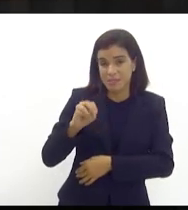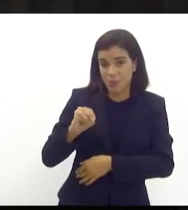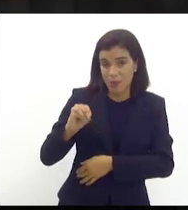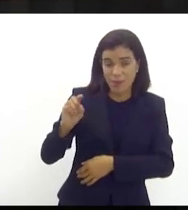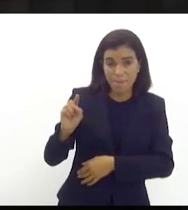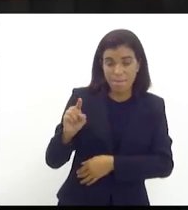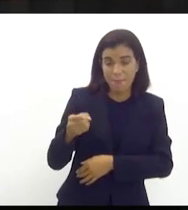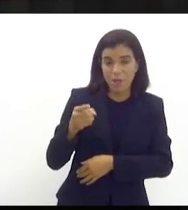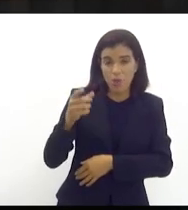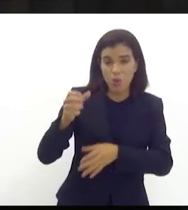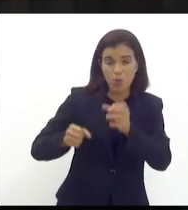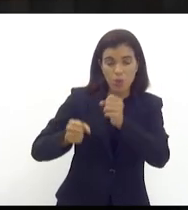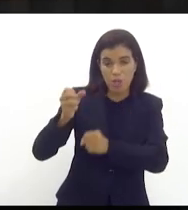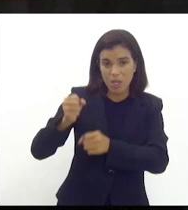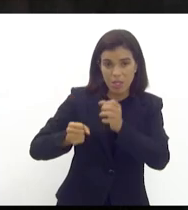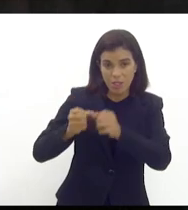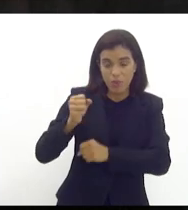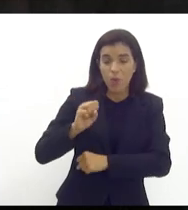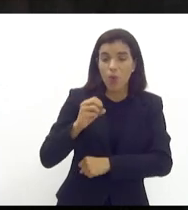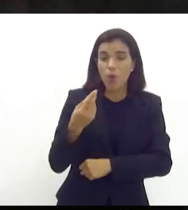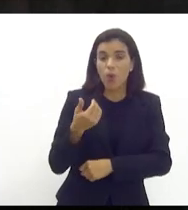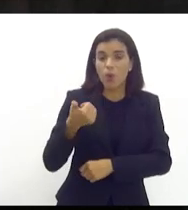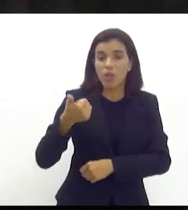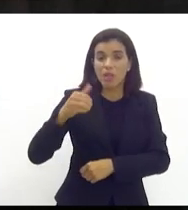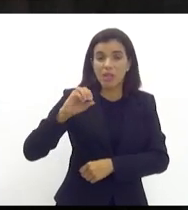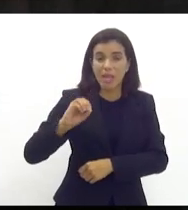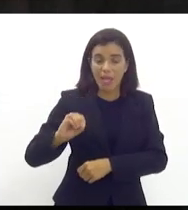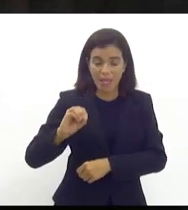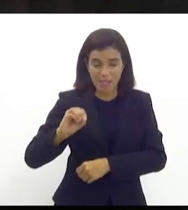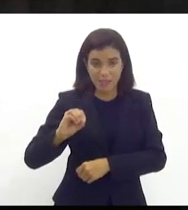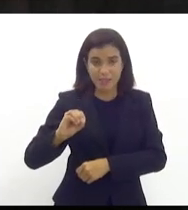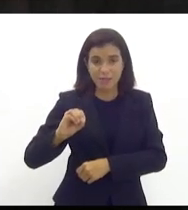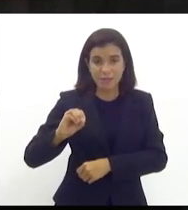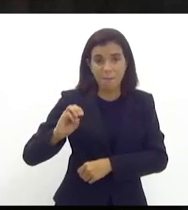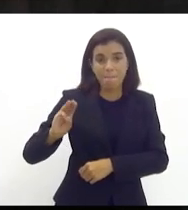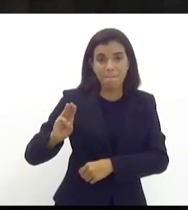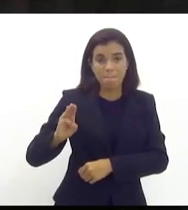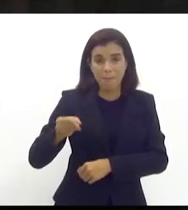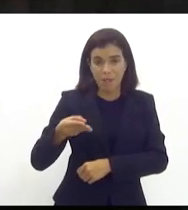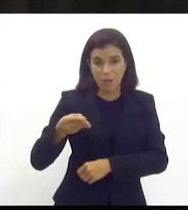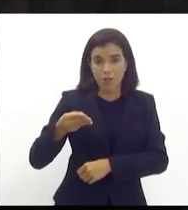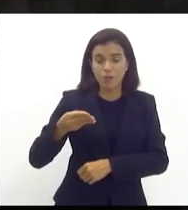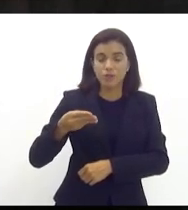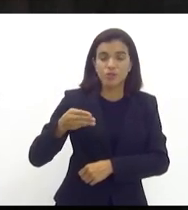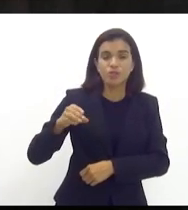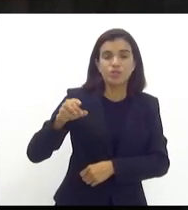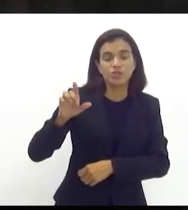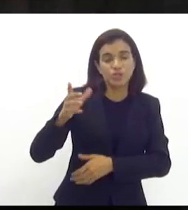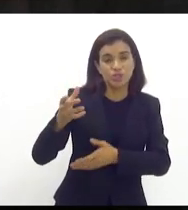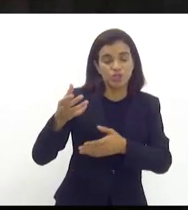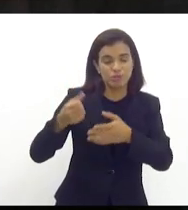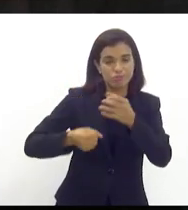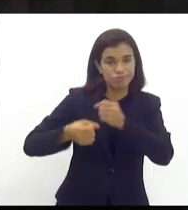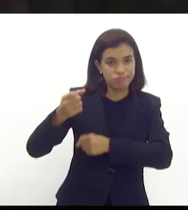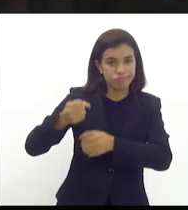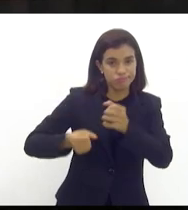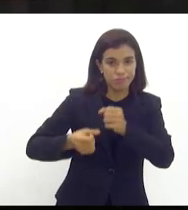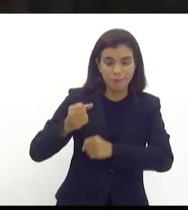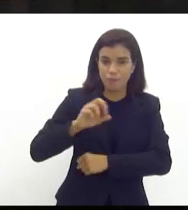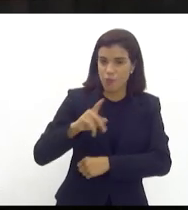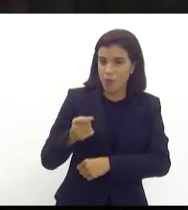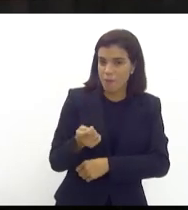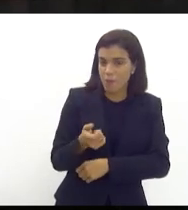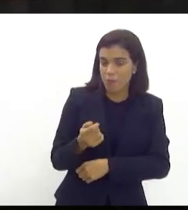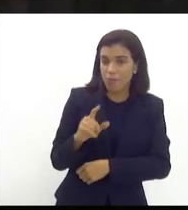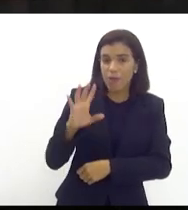dias, ou 10,5 milhões de litros mês. Não é pouco. Não. Com